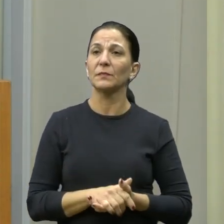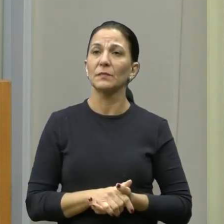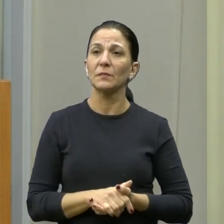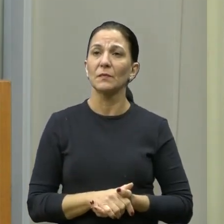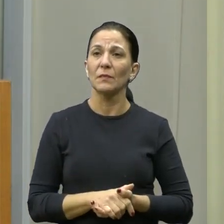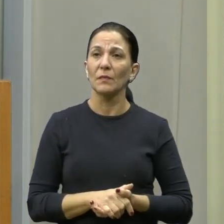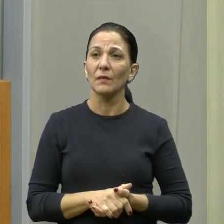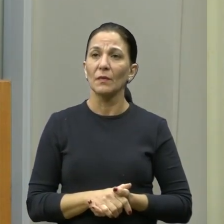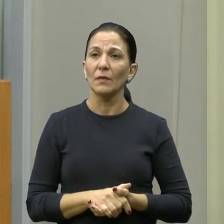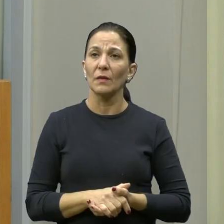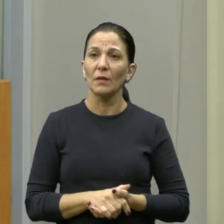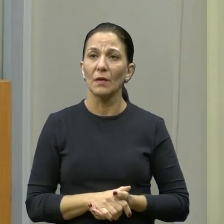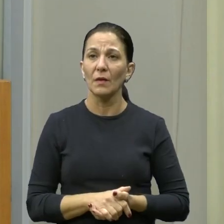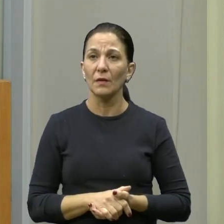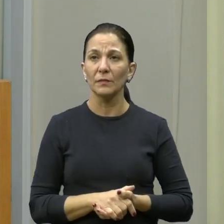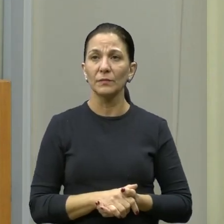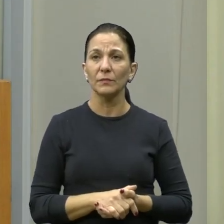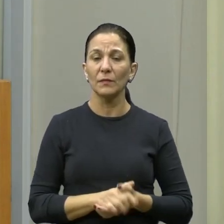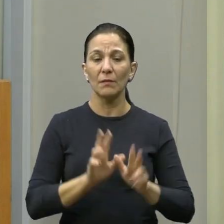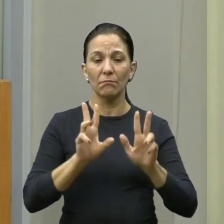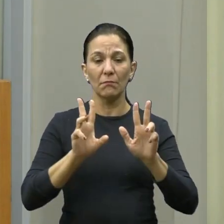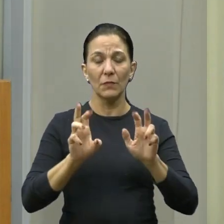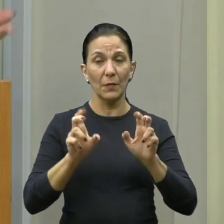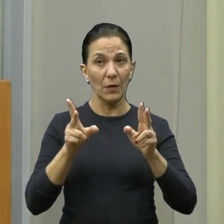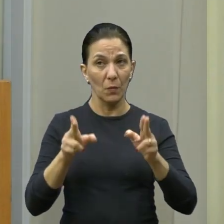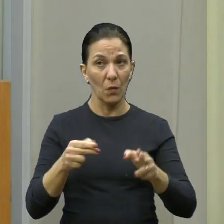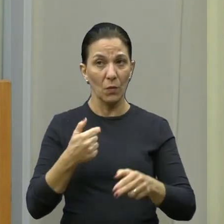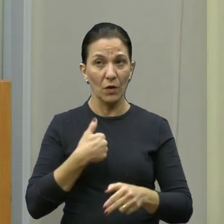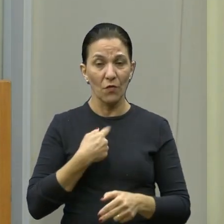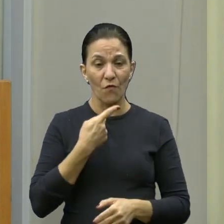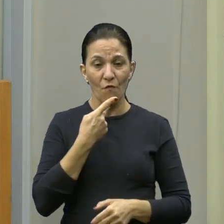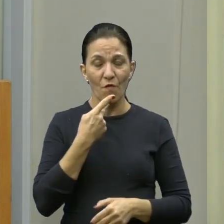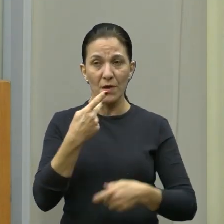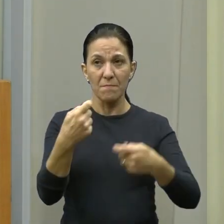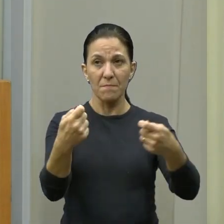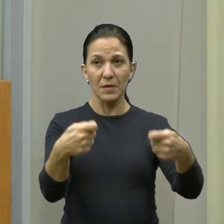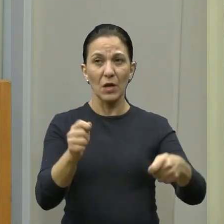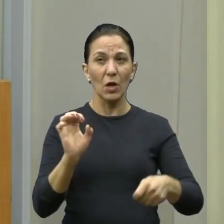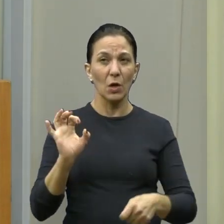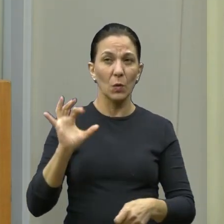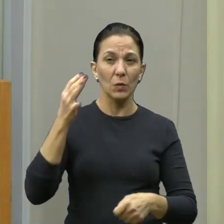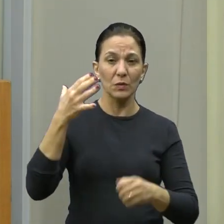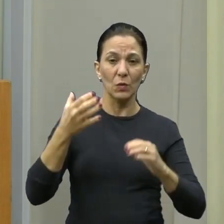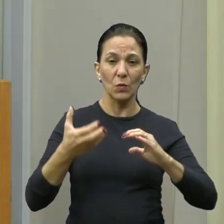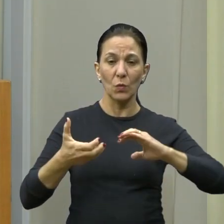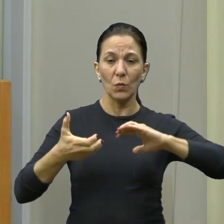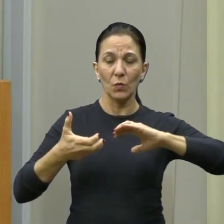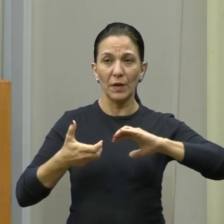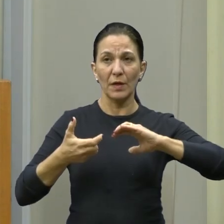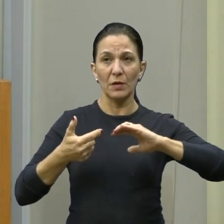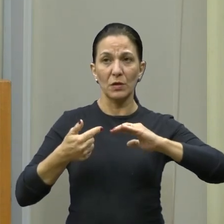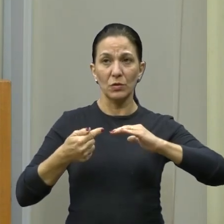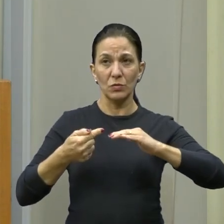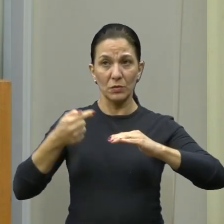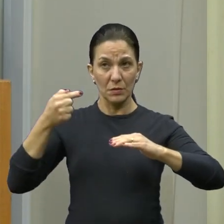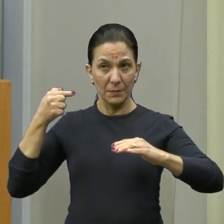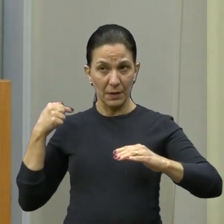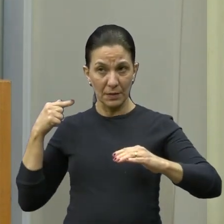E ainda nesse tema, eu também não posso deixar de falar do que aconteceu no Congresso na semana